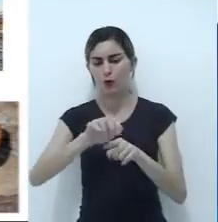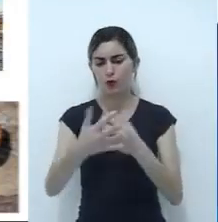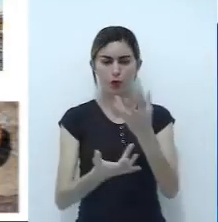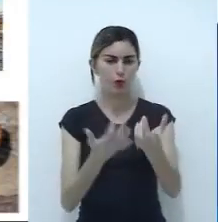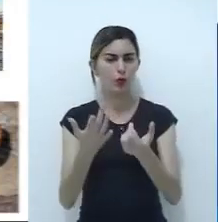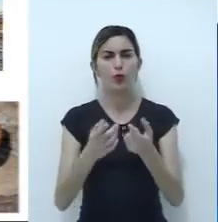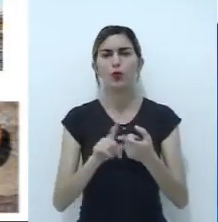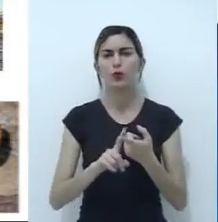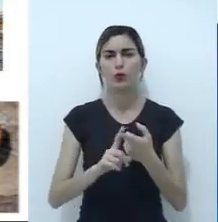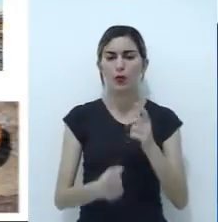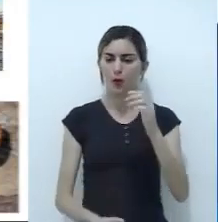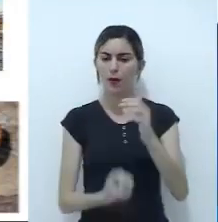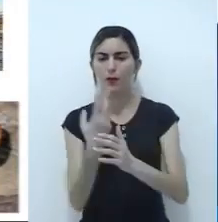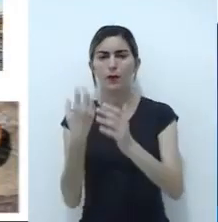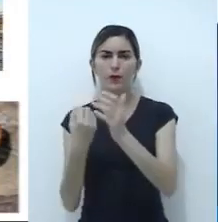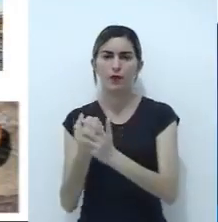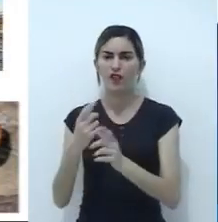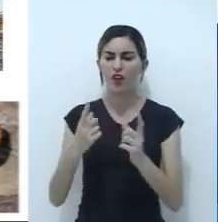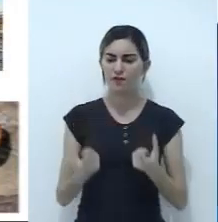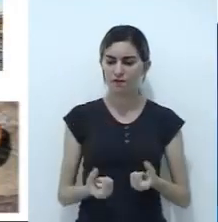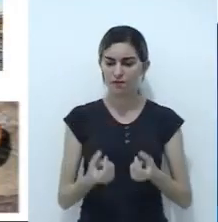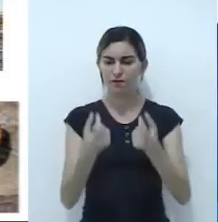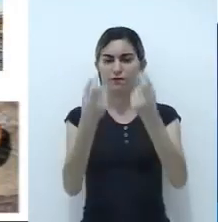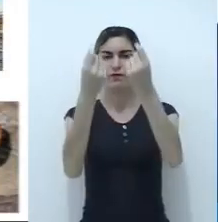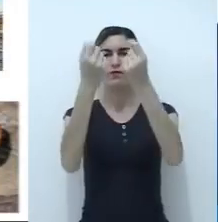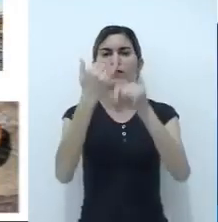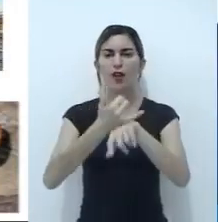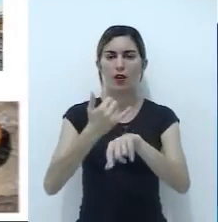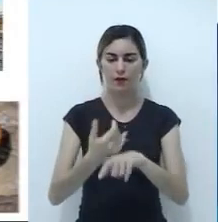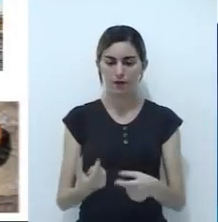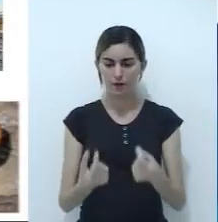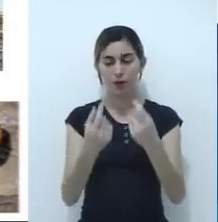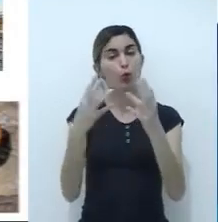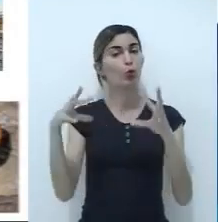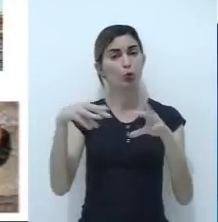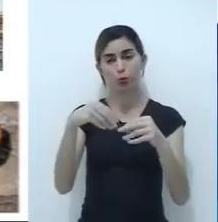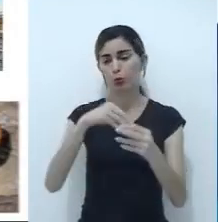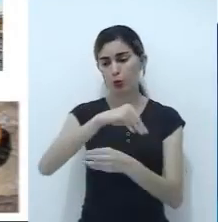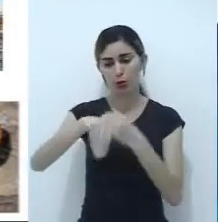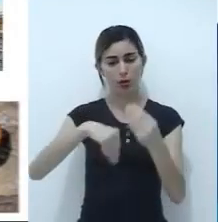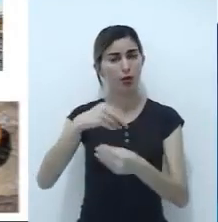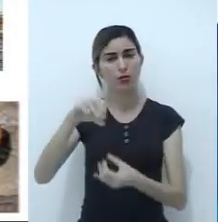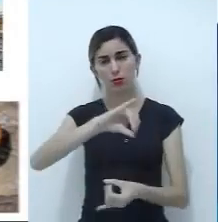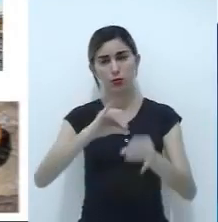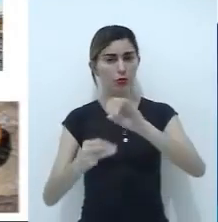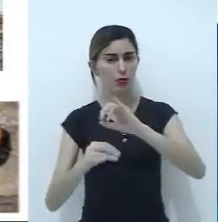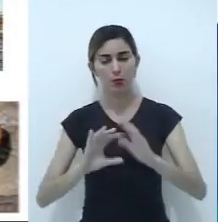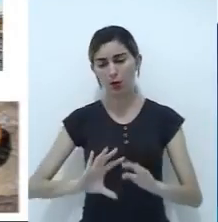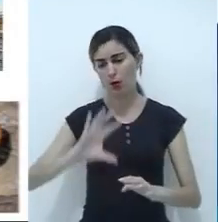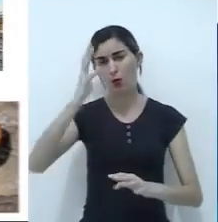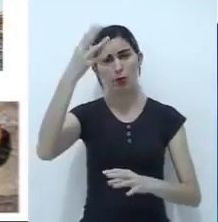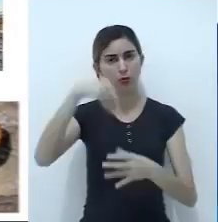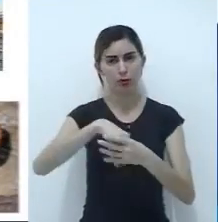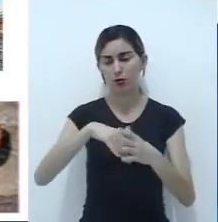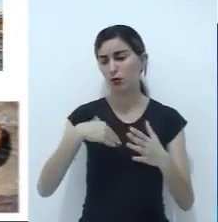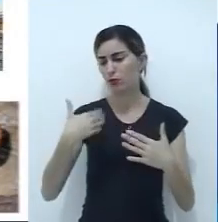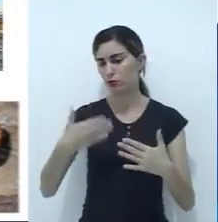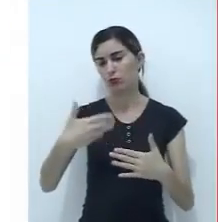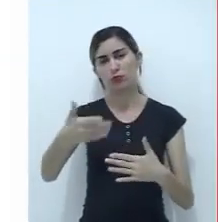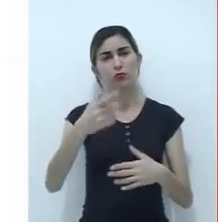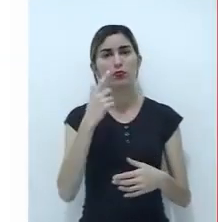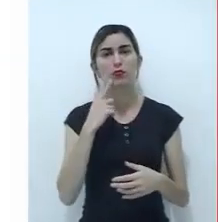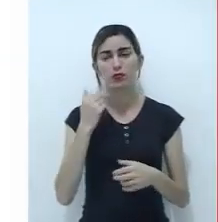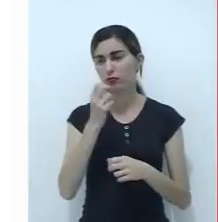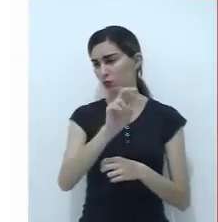o fogo, o aparecimento da ferrugem. Tudo isso são reações químicas que vão acontecer dentro do nosso